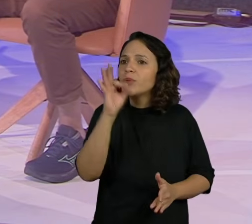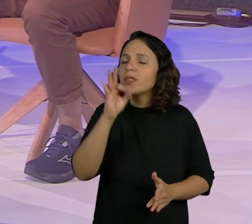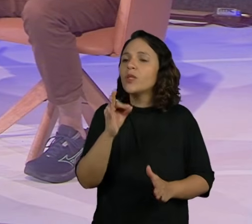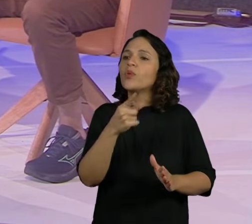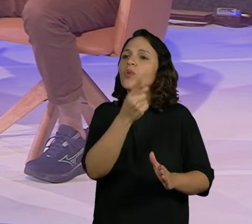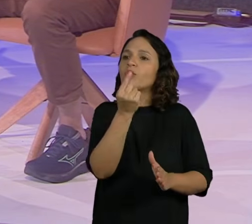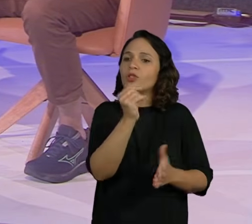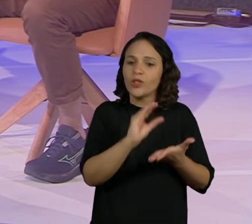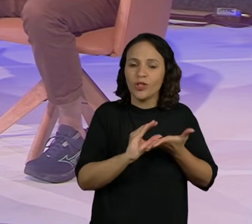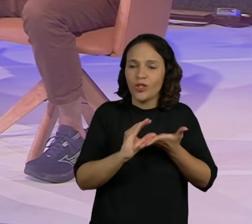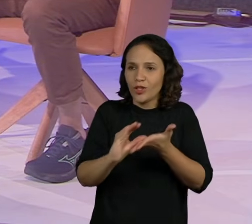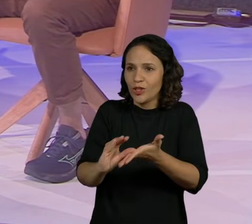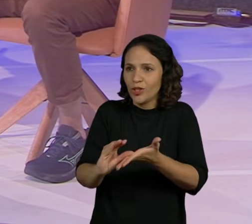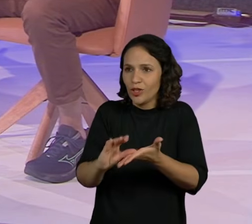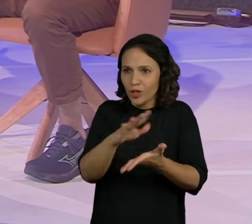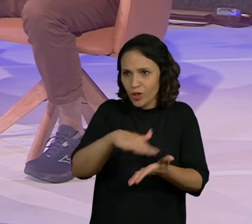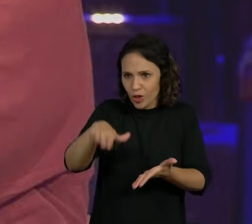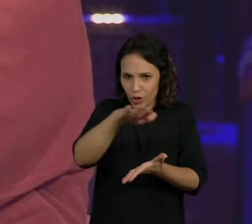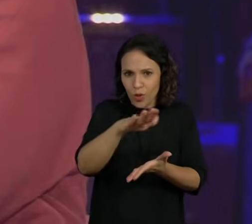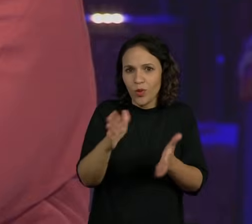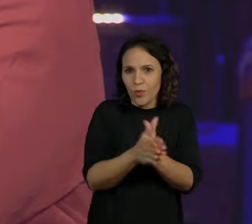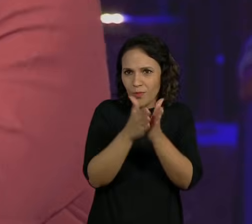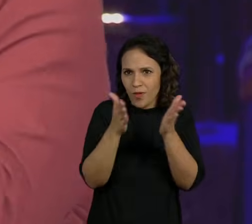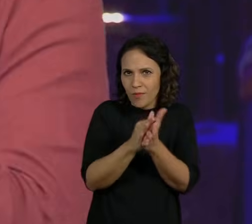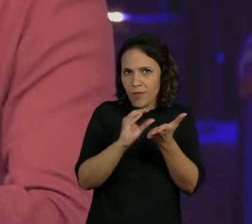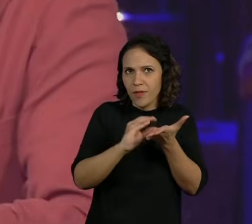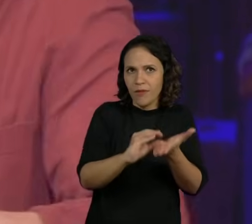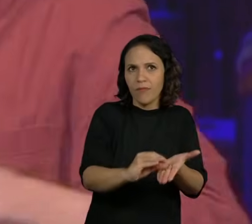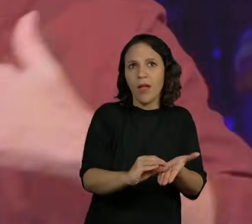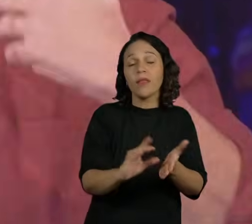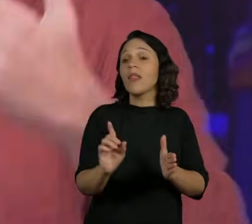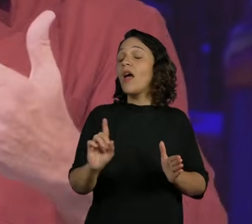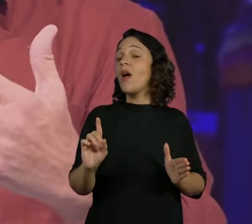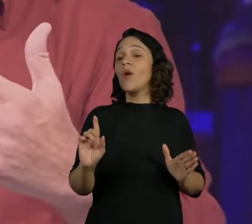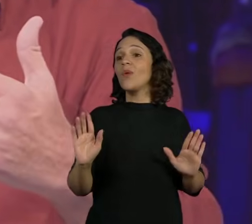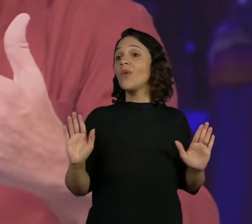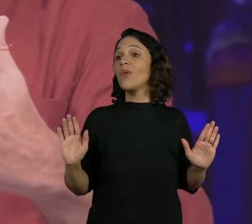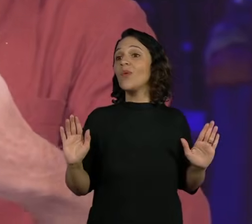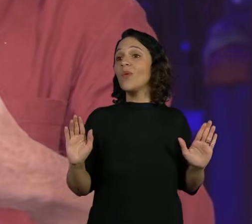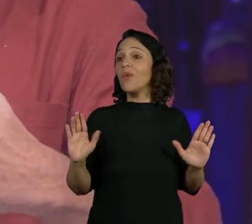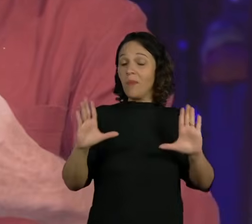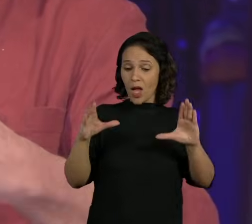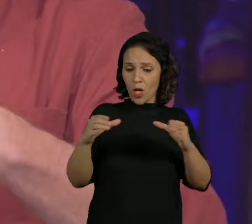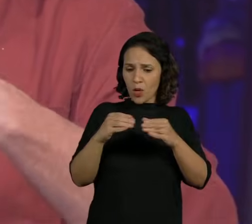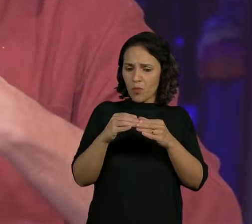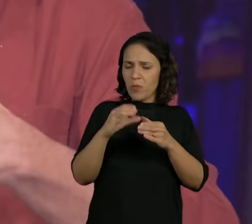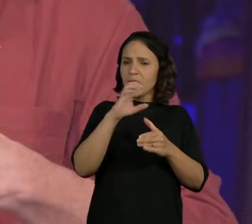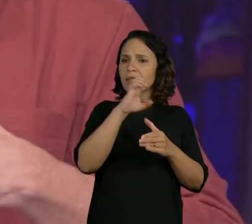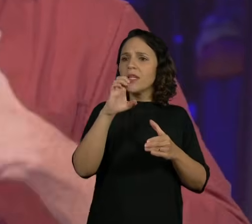ser distribuído entre os pobres. Percebe? Né? Mas não há